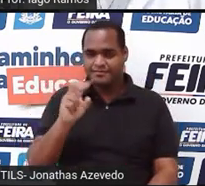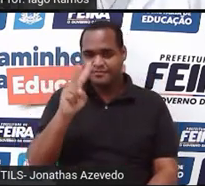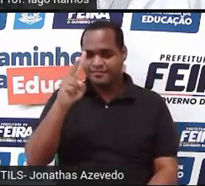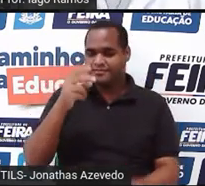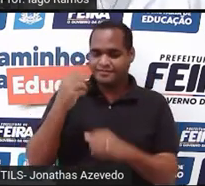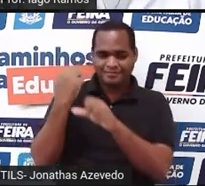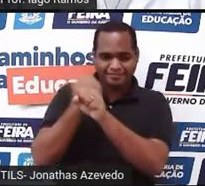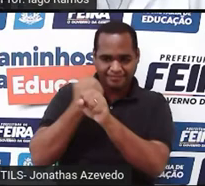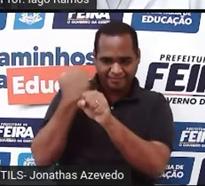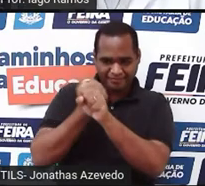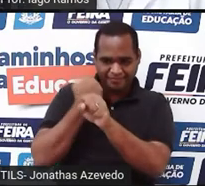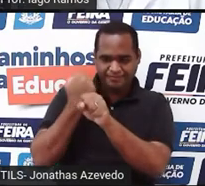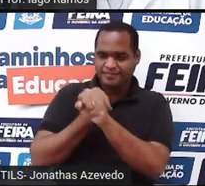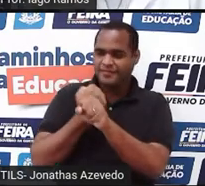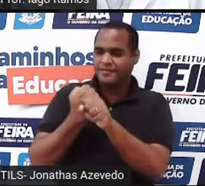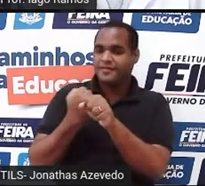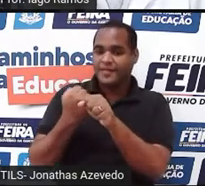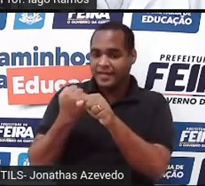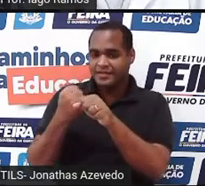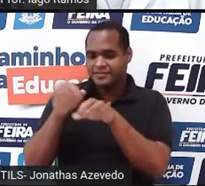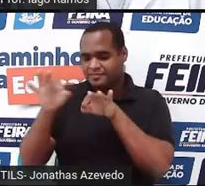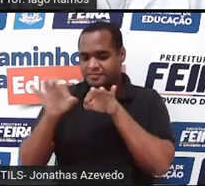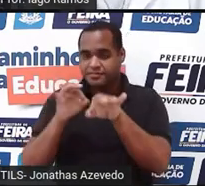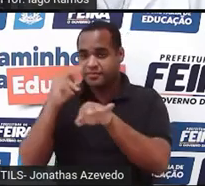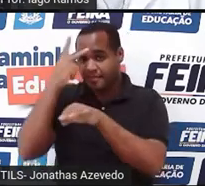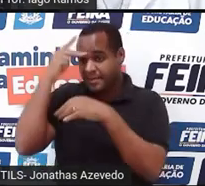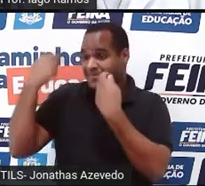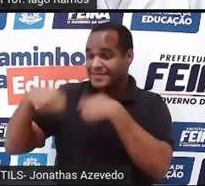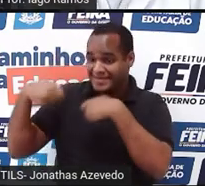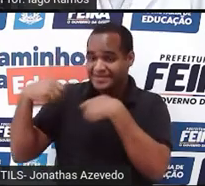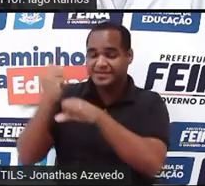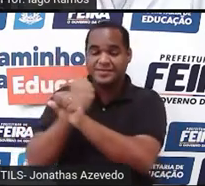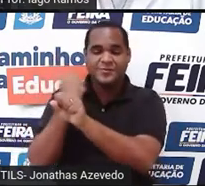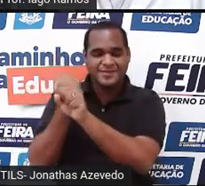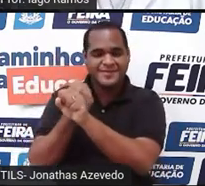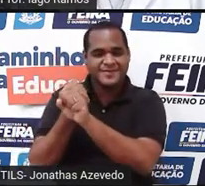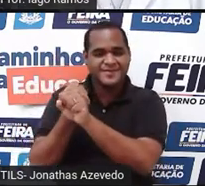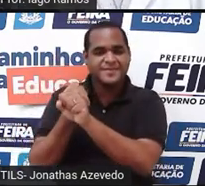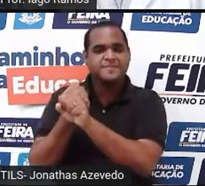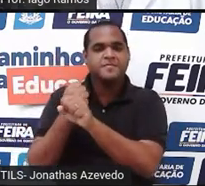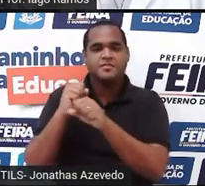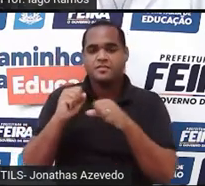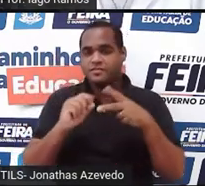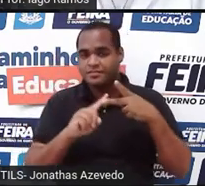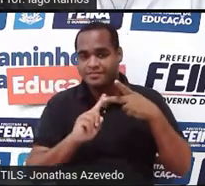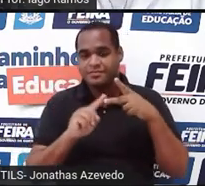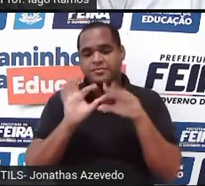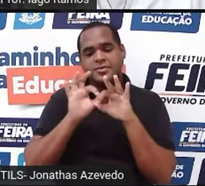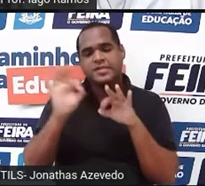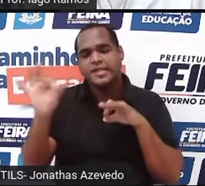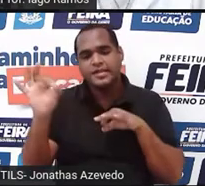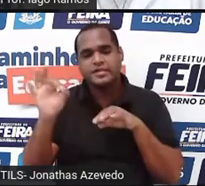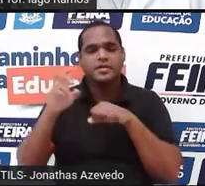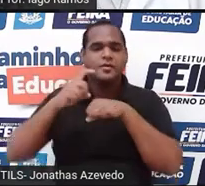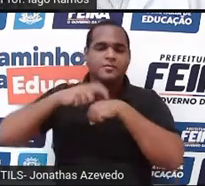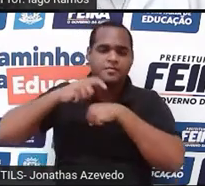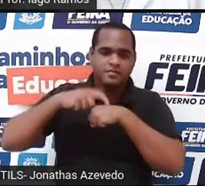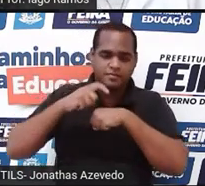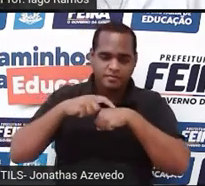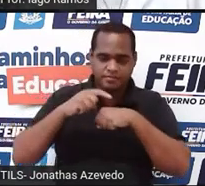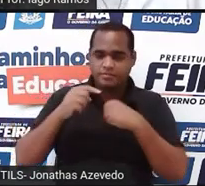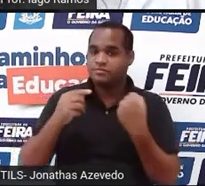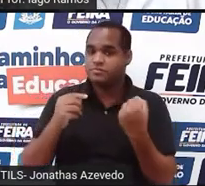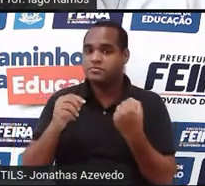obra e pense uma quantidade de construtores distância e tempo Pense um valor para